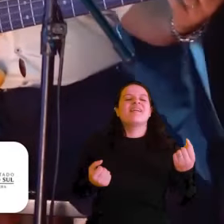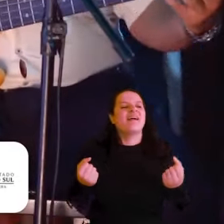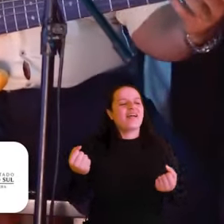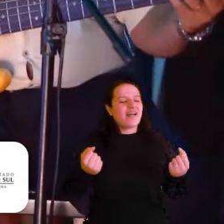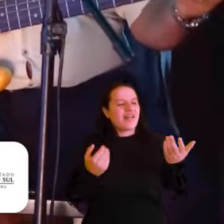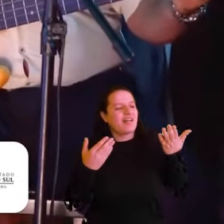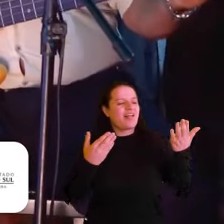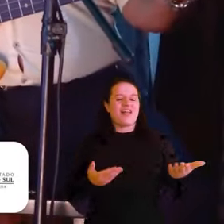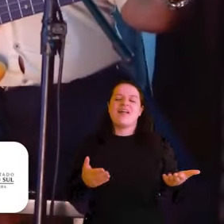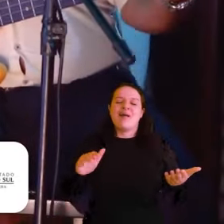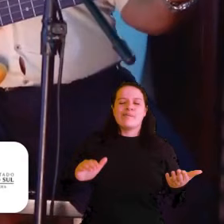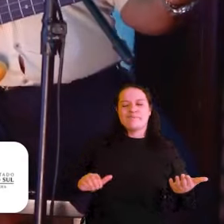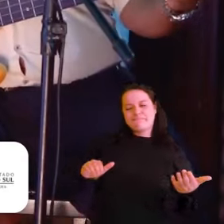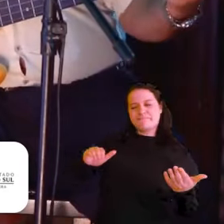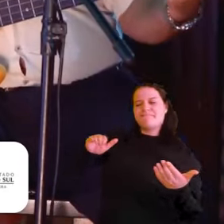galpão.